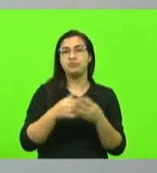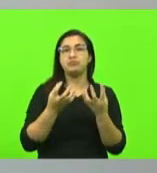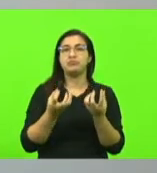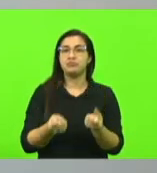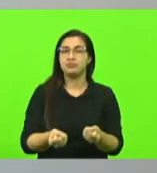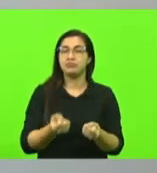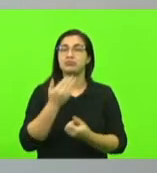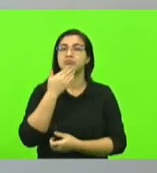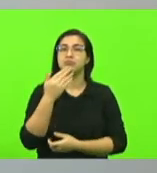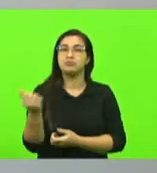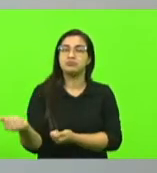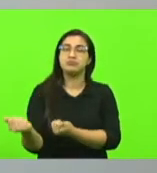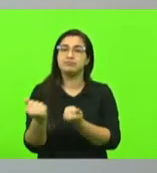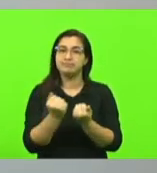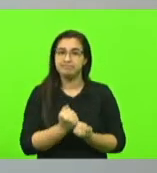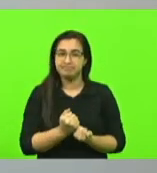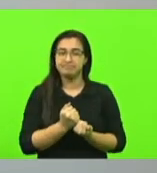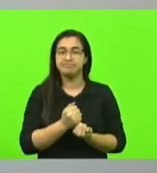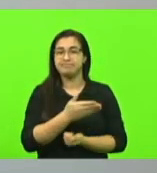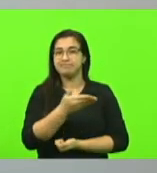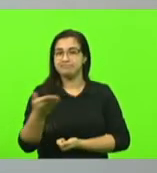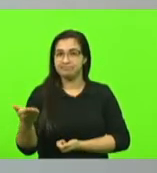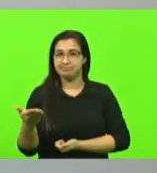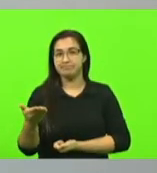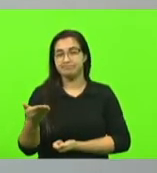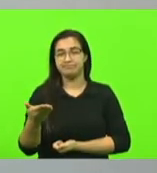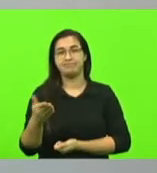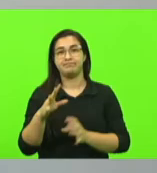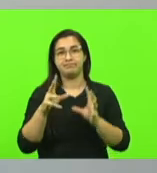o apoio dos nobres colegas para que a gente possa